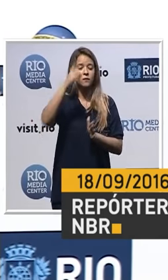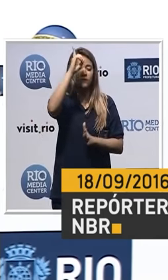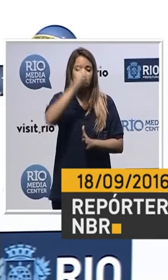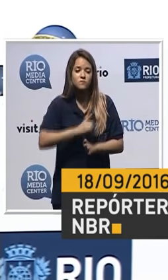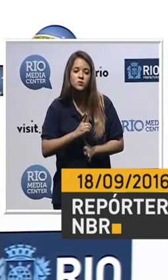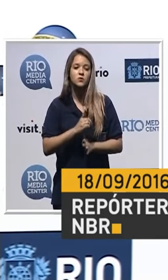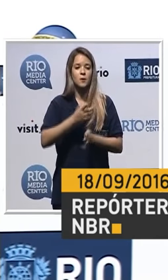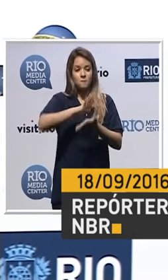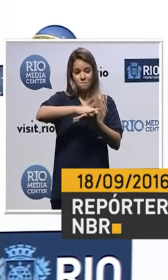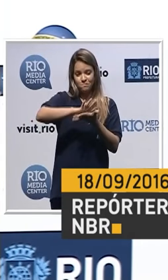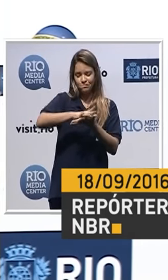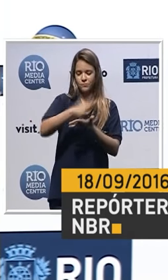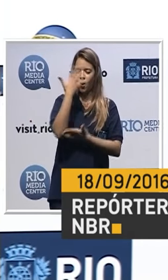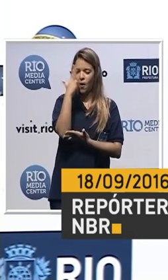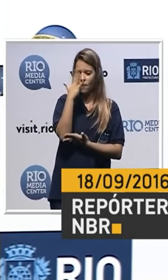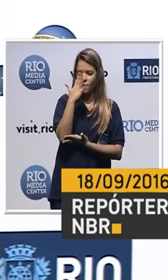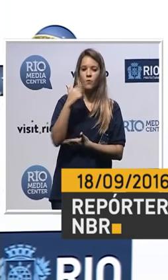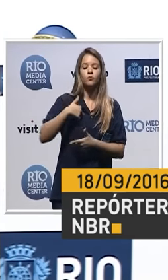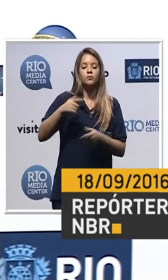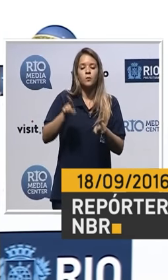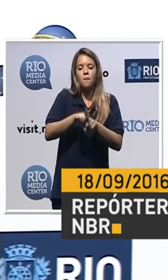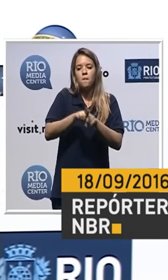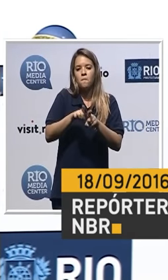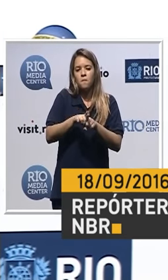Como mestre de cerimônia